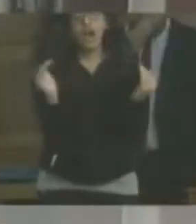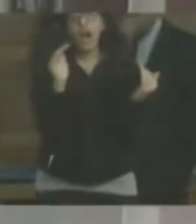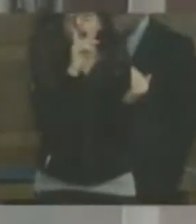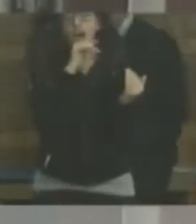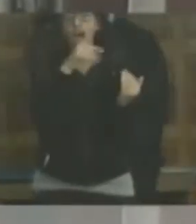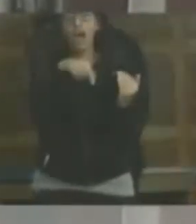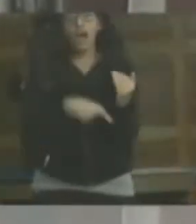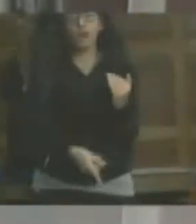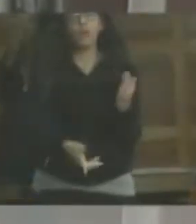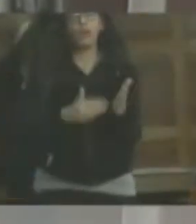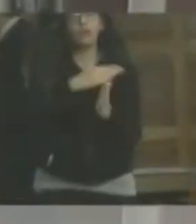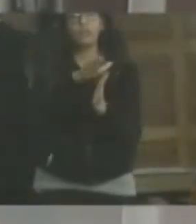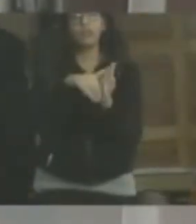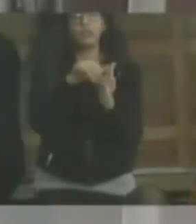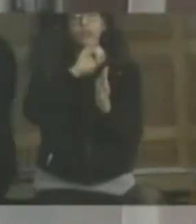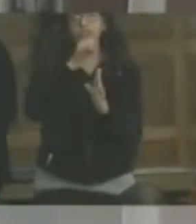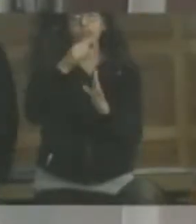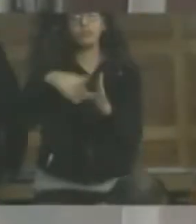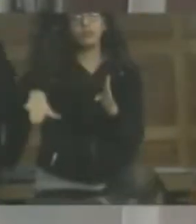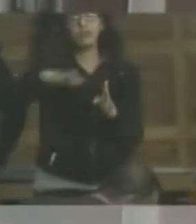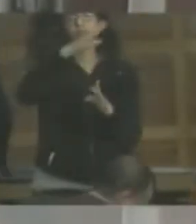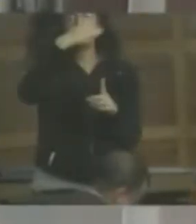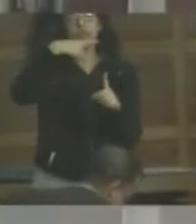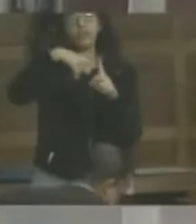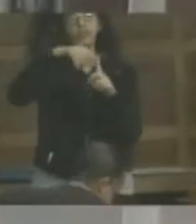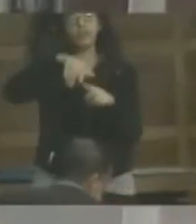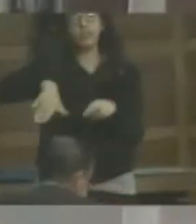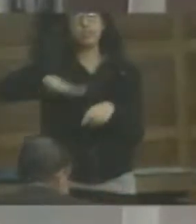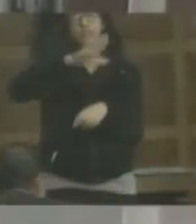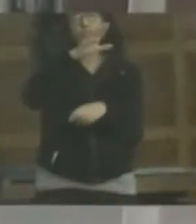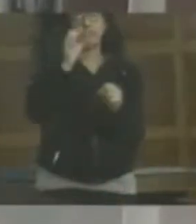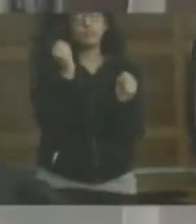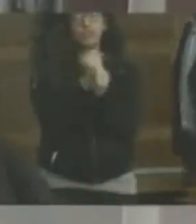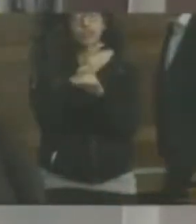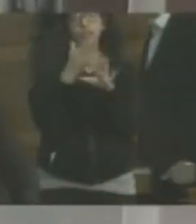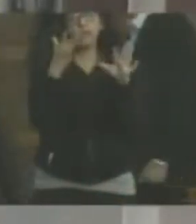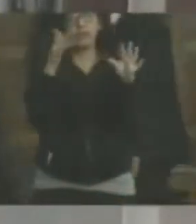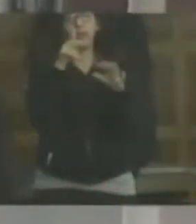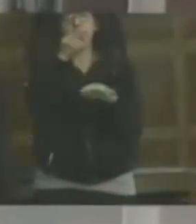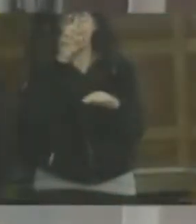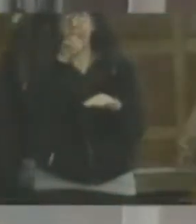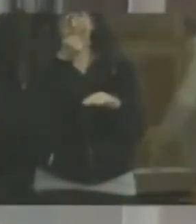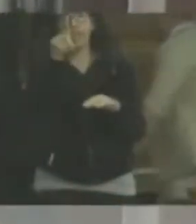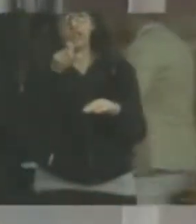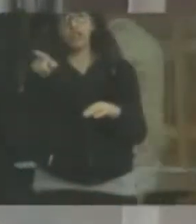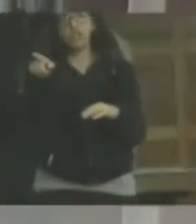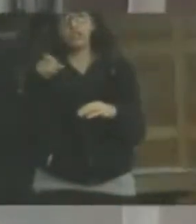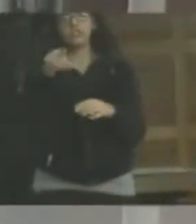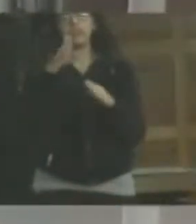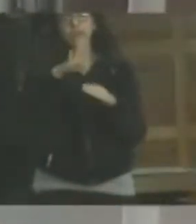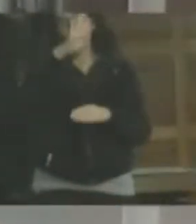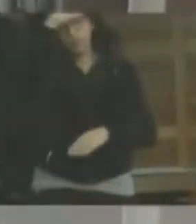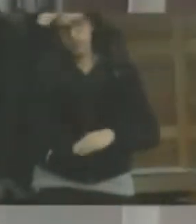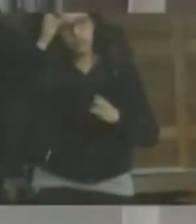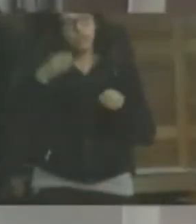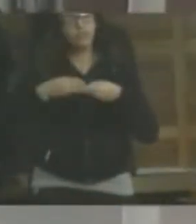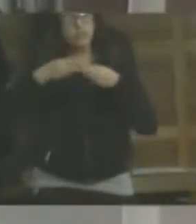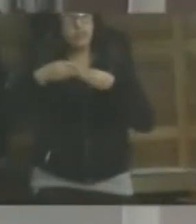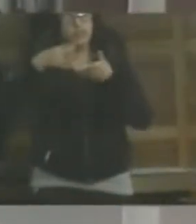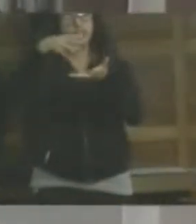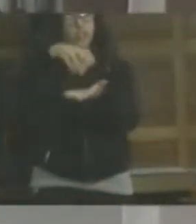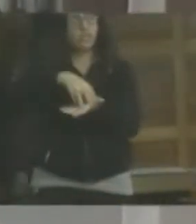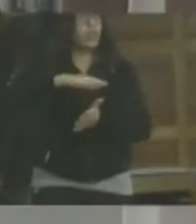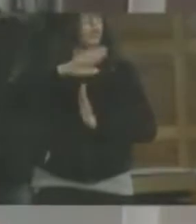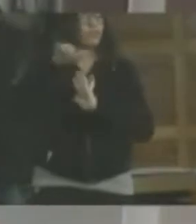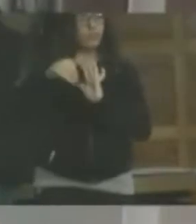da Cruz, Morro da Glória, Morro do Pérez, Morro do Santo Antônio, Morro da Caixa d'Água, Balneário, Marina, centro da cidade. Então,